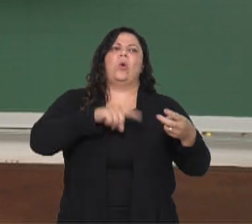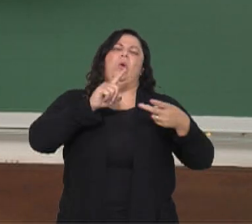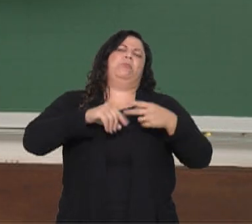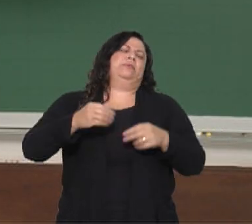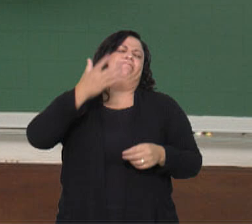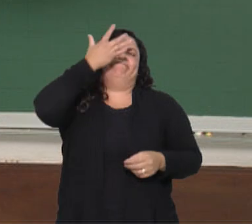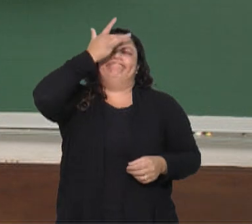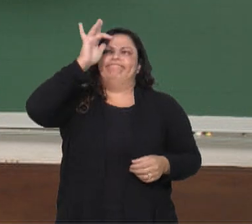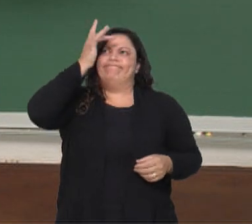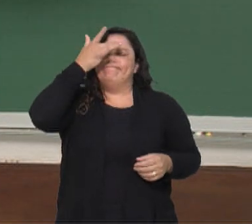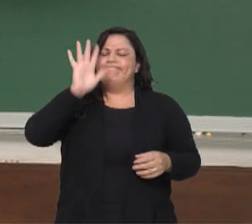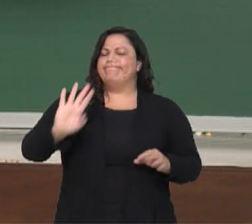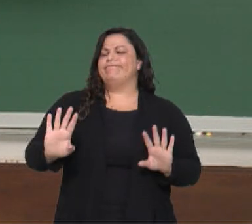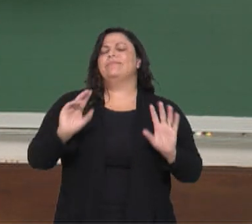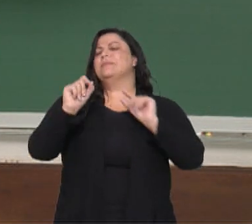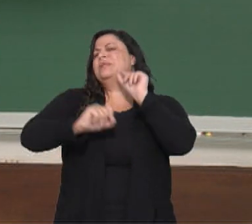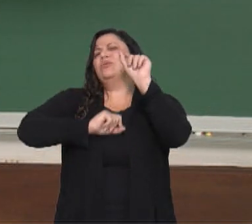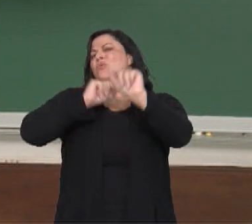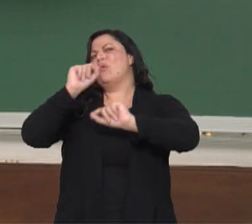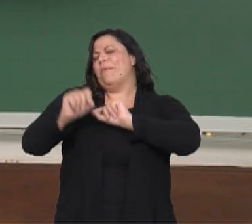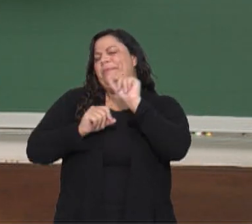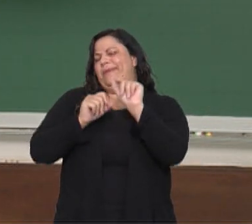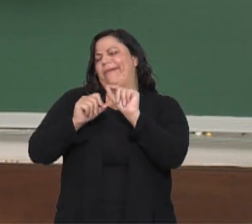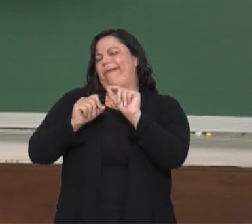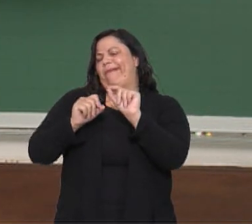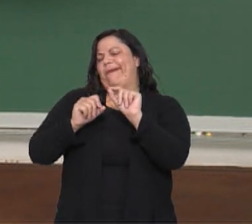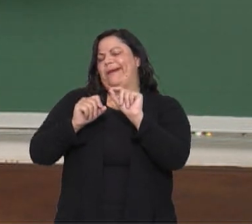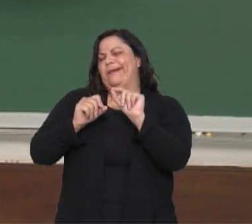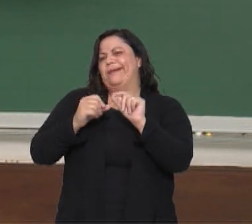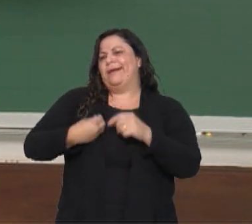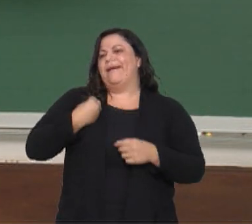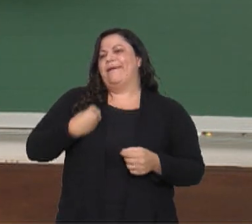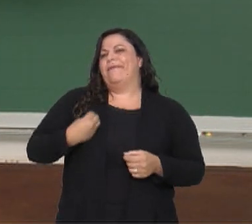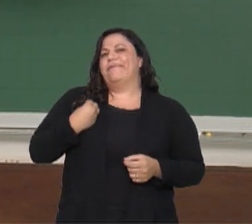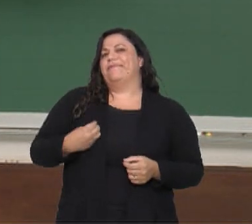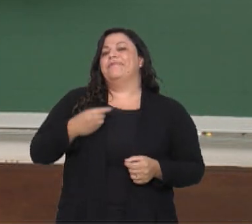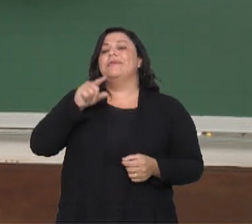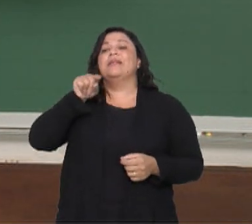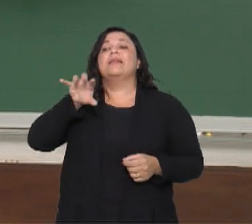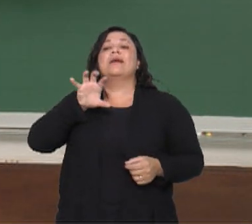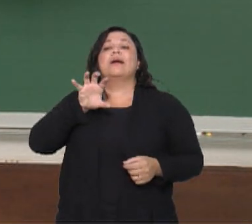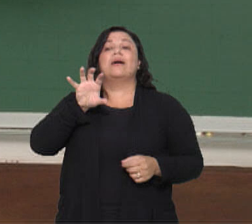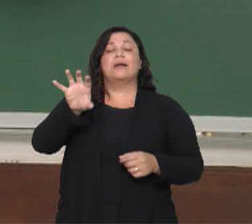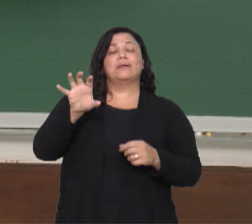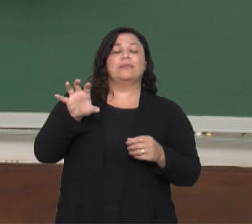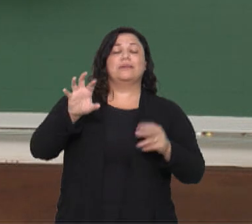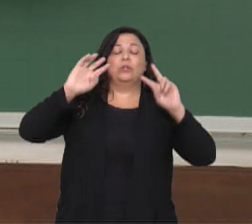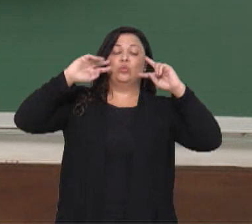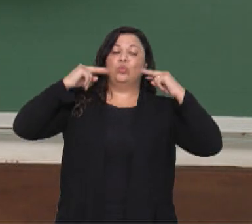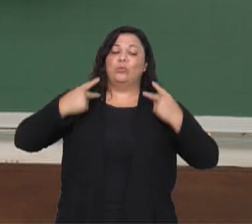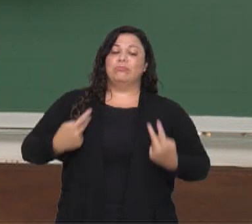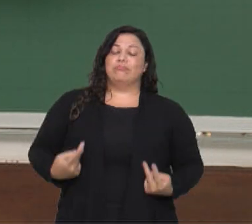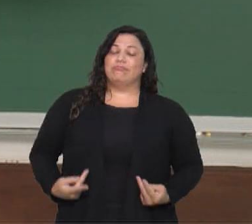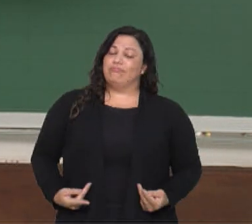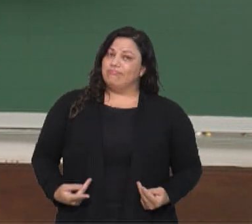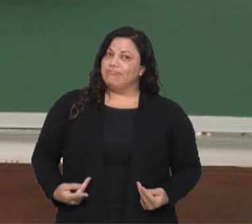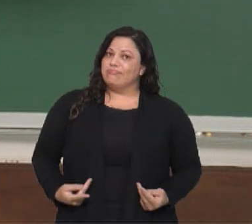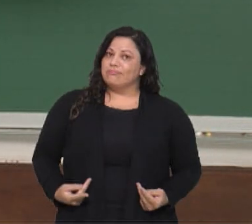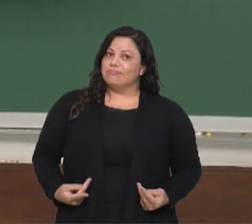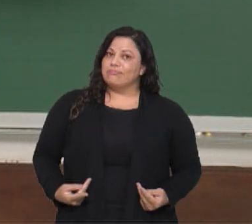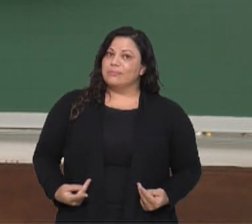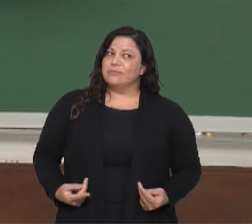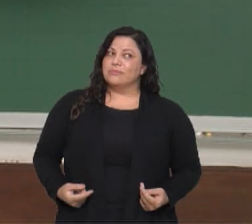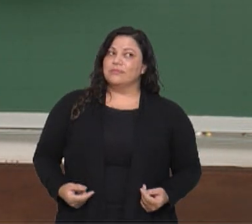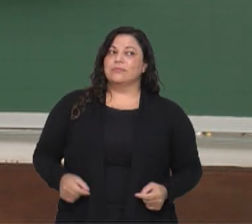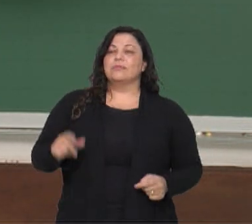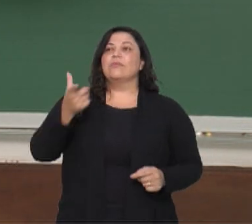sempre viajando. Como é que é a vida do homem no Neolítico? E assim, a vida do ser humano, não é melhor usar o